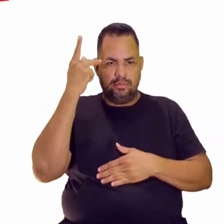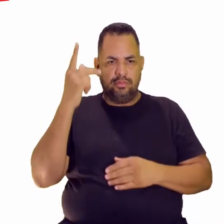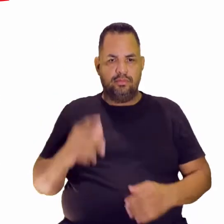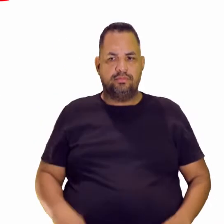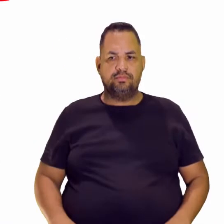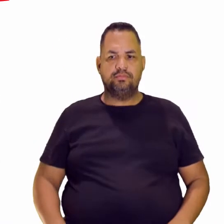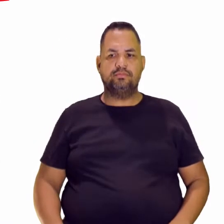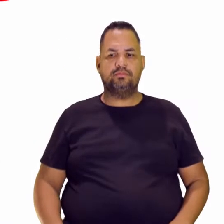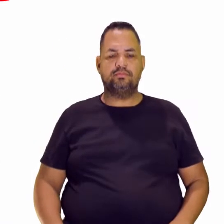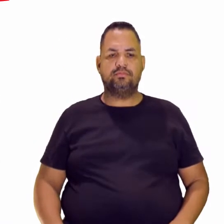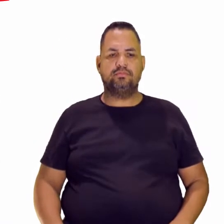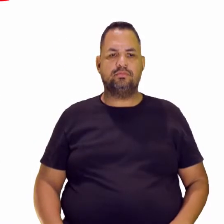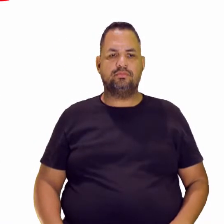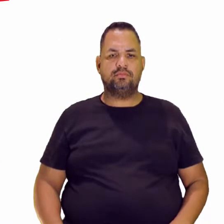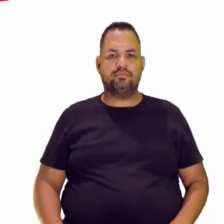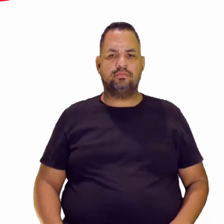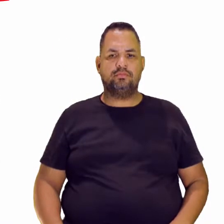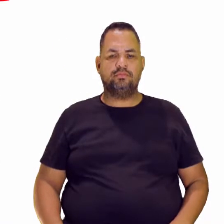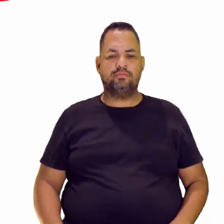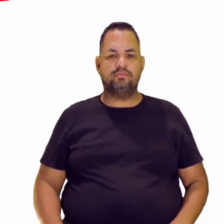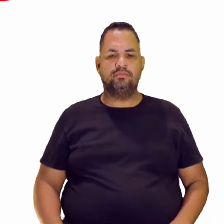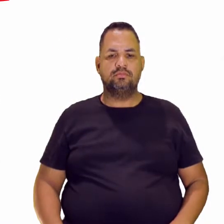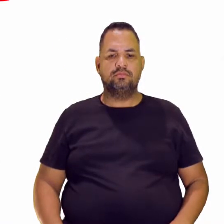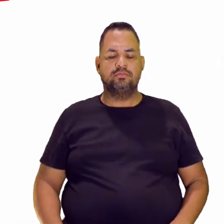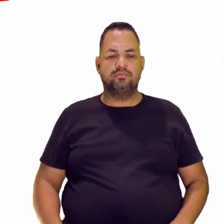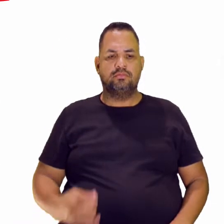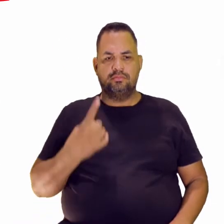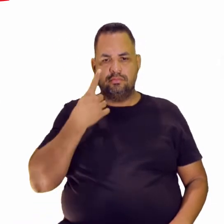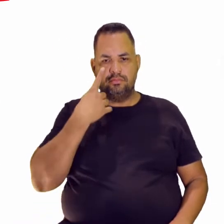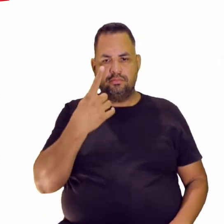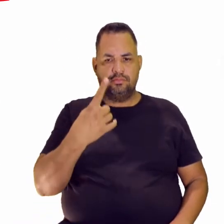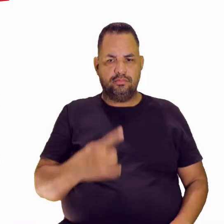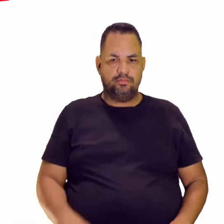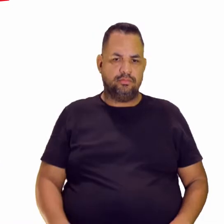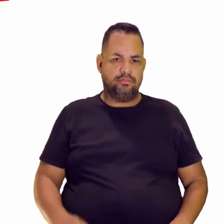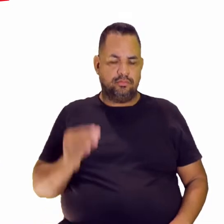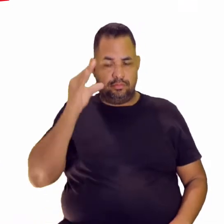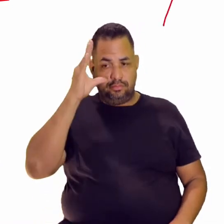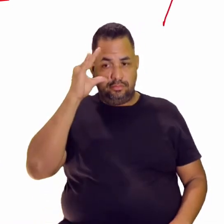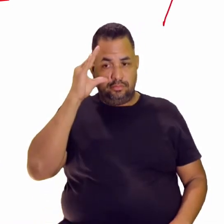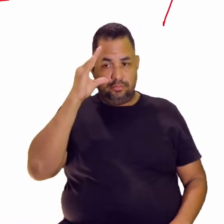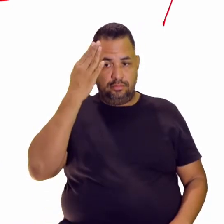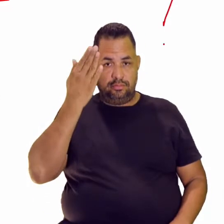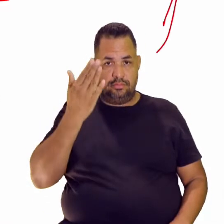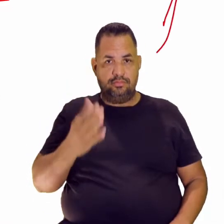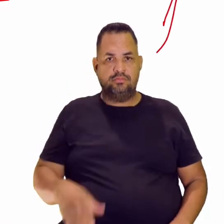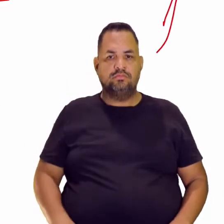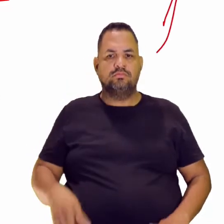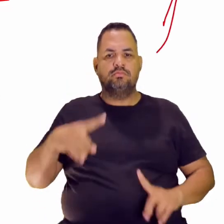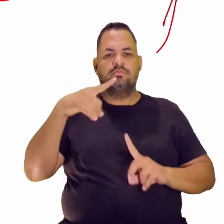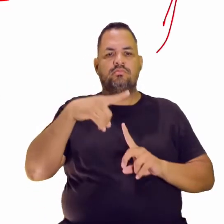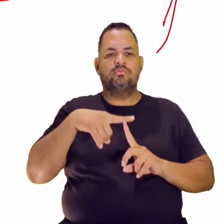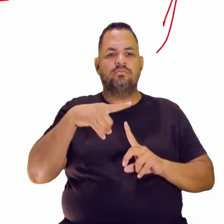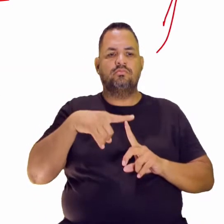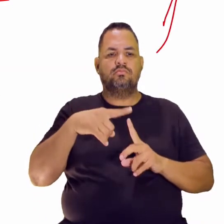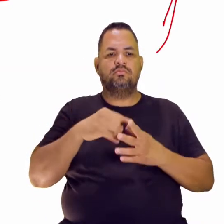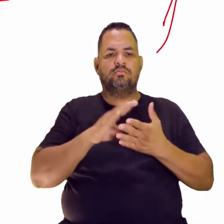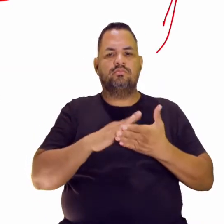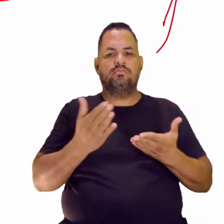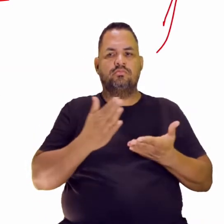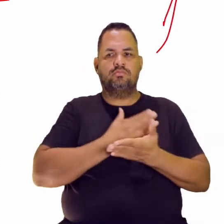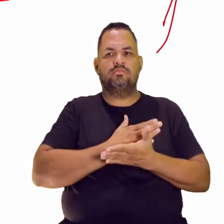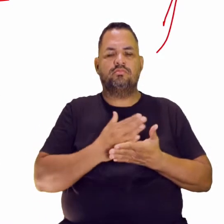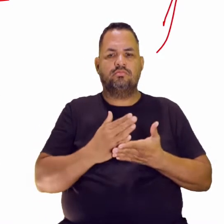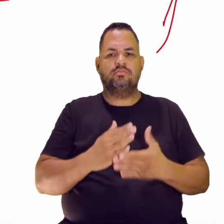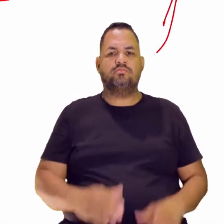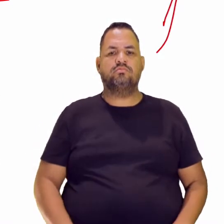Tá? Então, você veja essa curiosidade sobre esse tipo de texto que começou